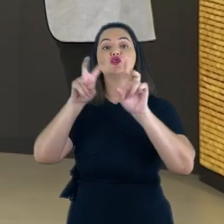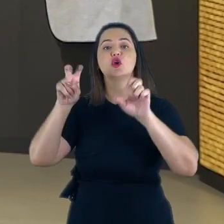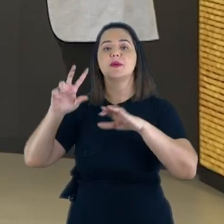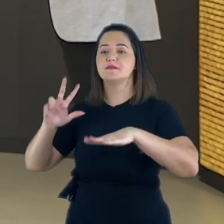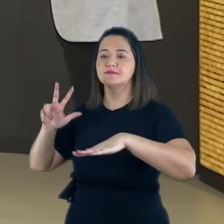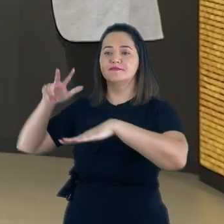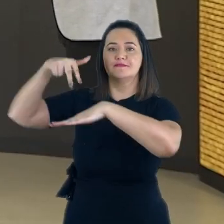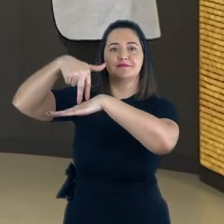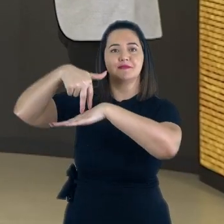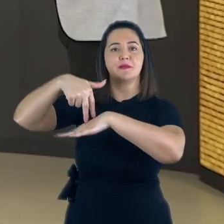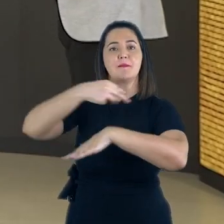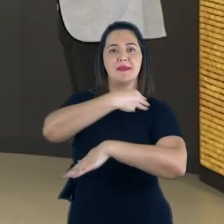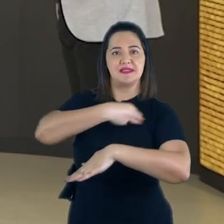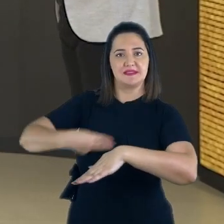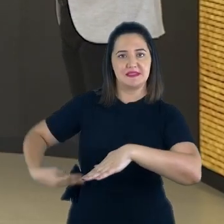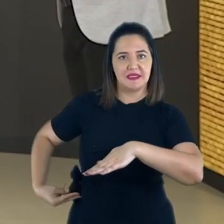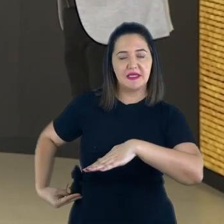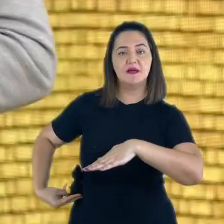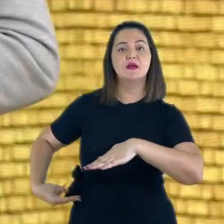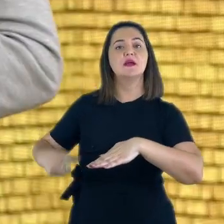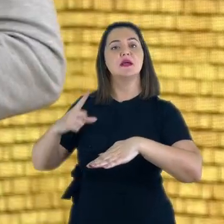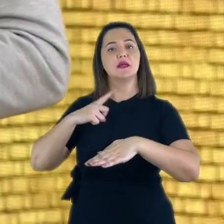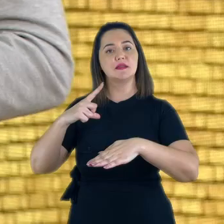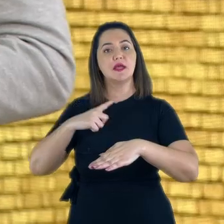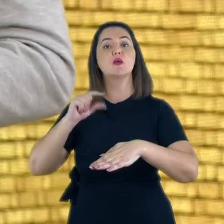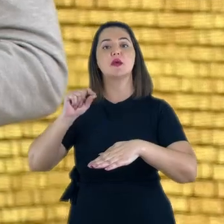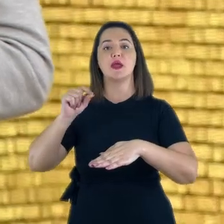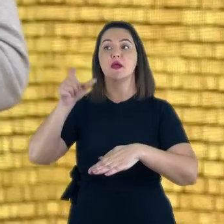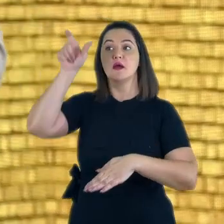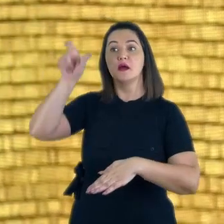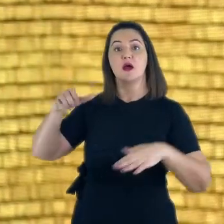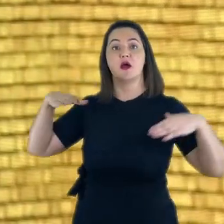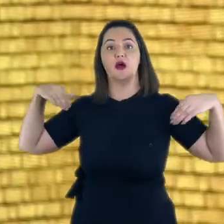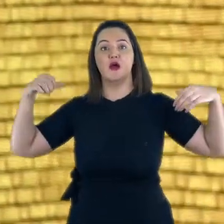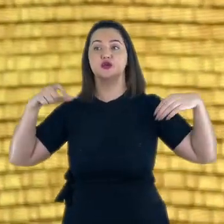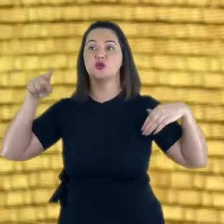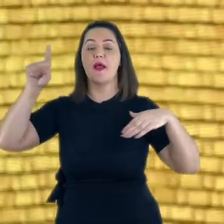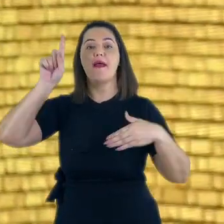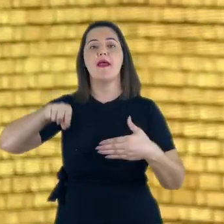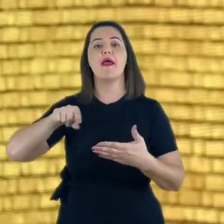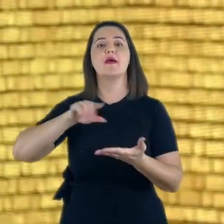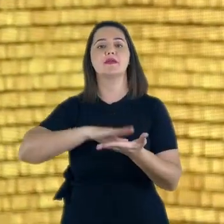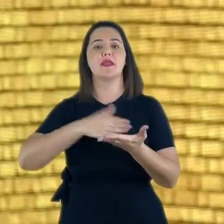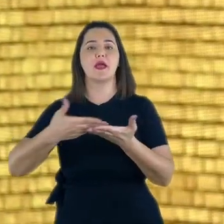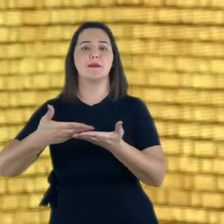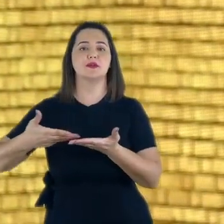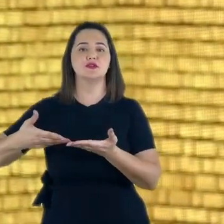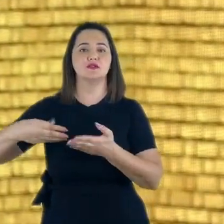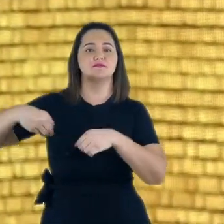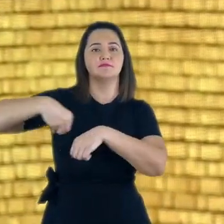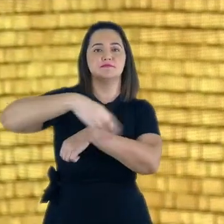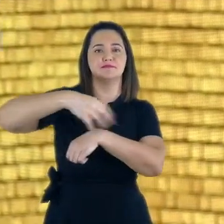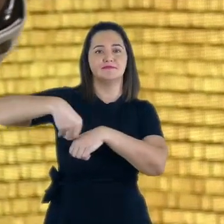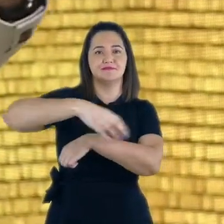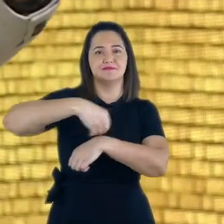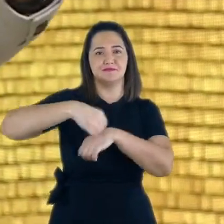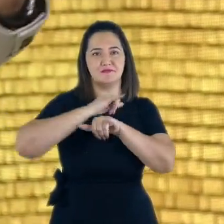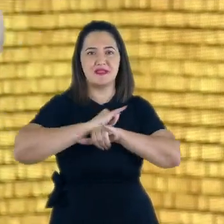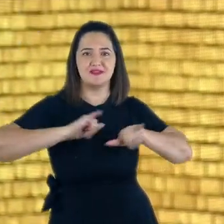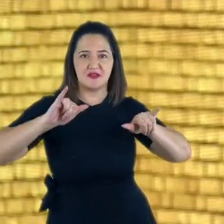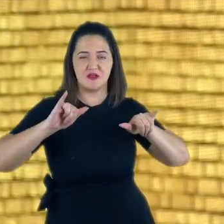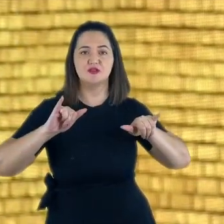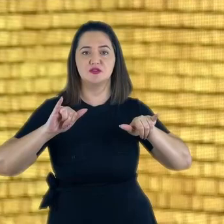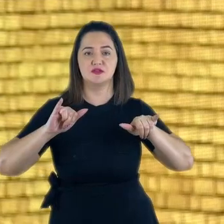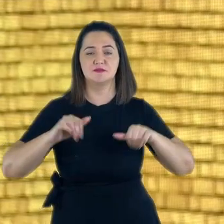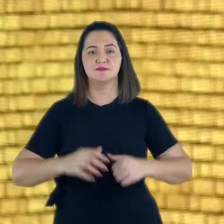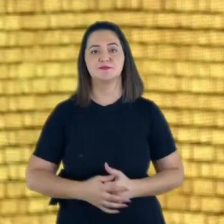finalmente, como intérpretes, figuras angelicais. Daniel 7 é um capítulo claramente apocalíptico, um apocalipse